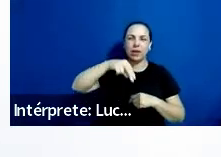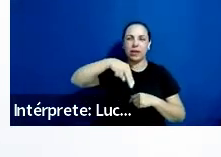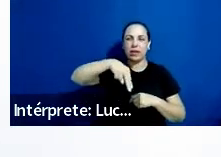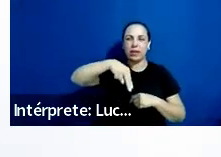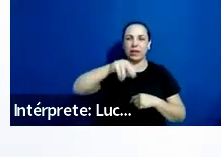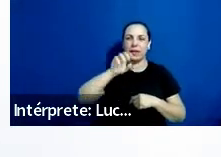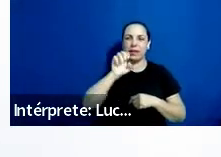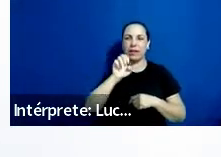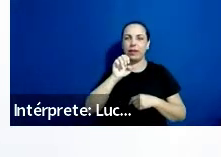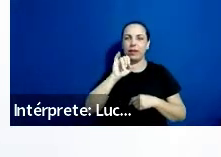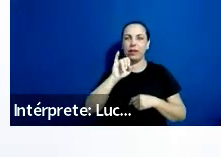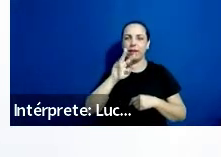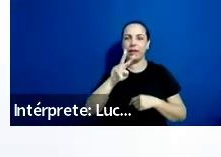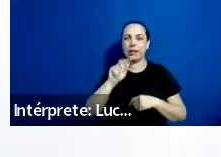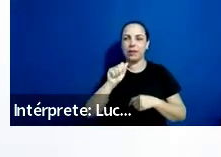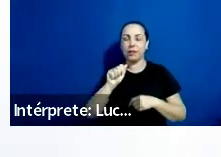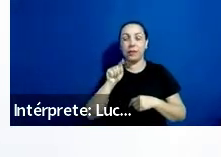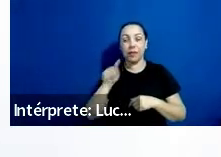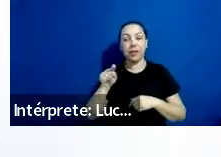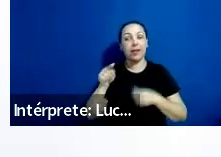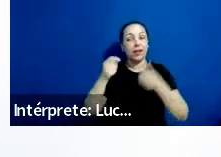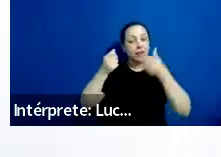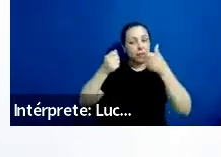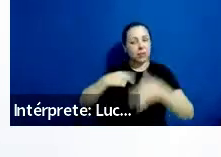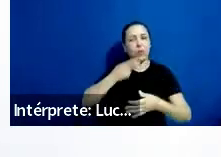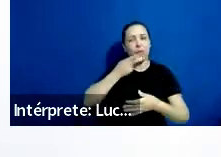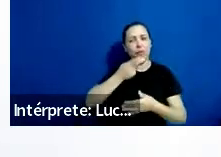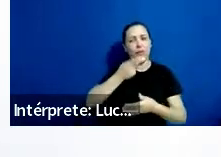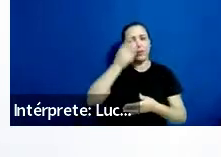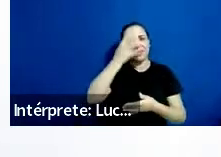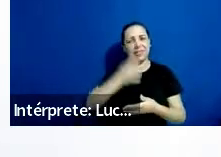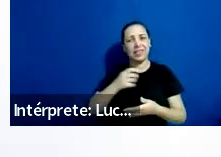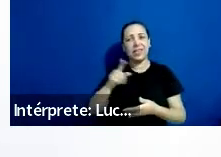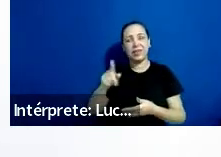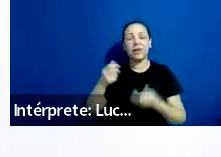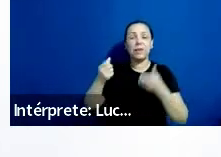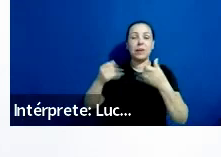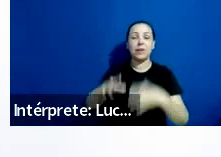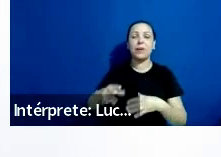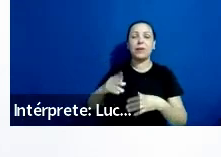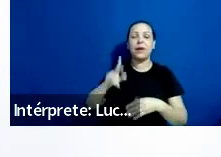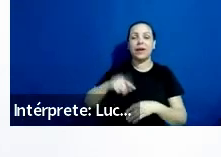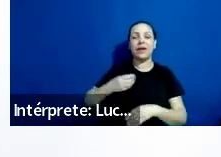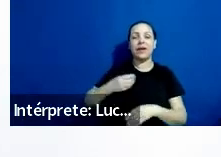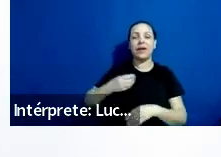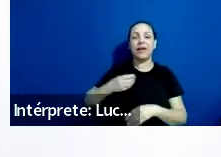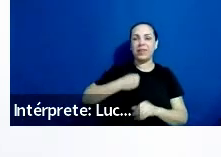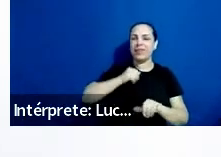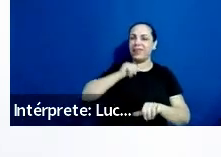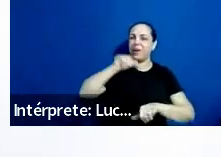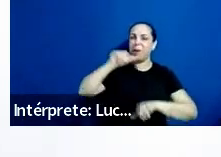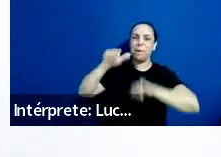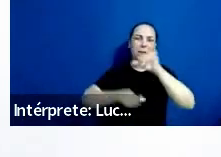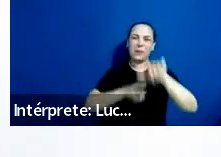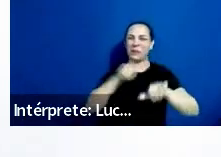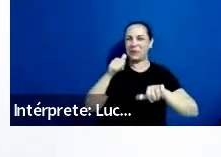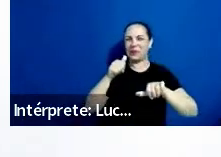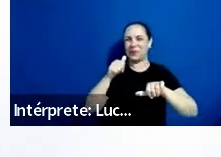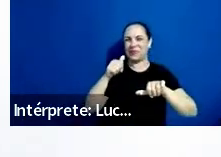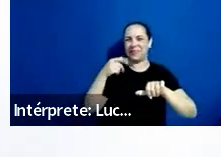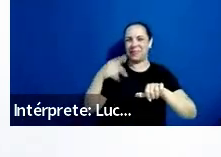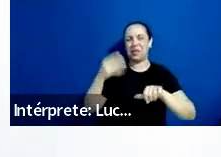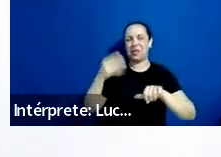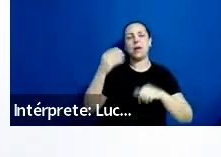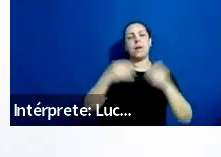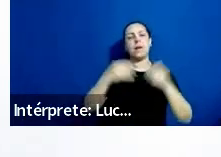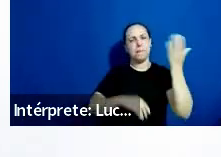exatamente a primeira vez que eu vejo alguém falar exatamente como eu falo, que a vida para mim mudou a cor, porque eu também, há um ano atrás, eu